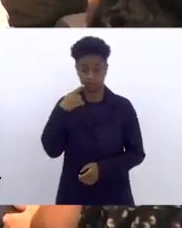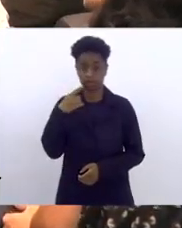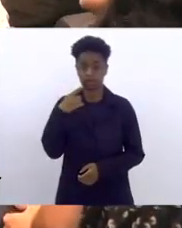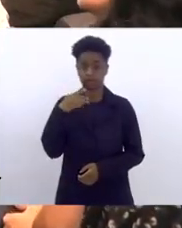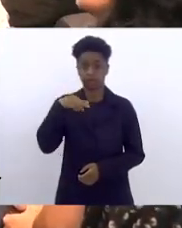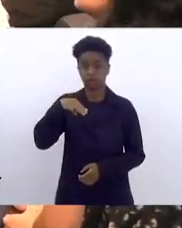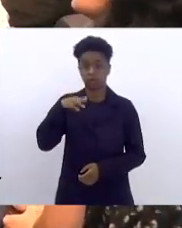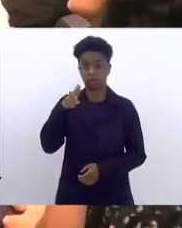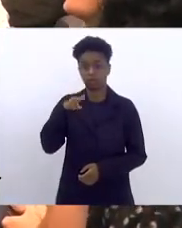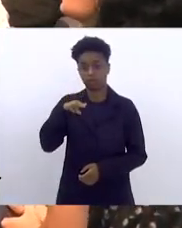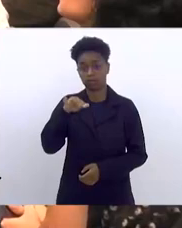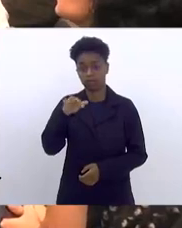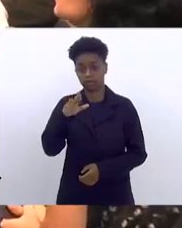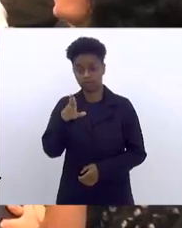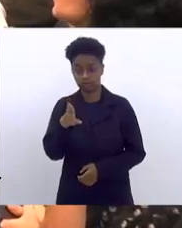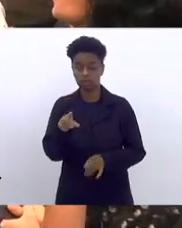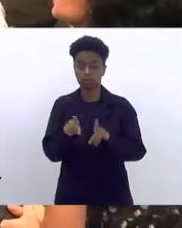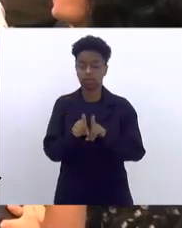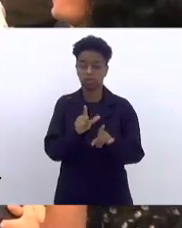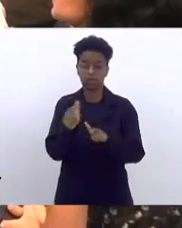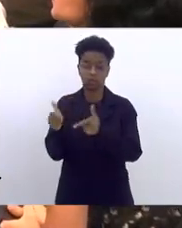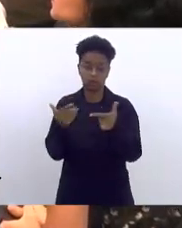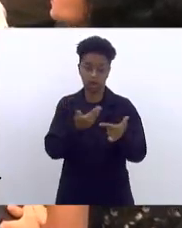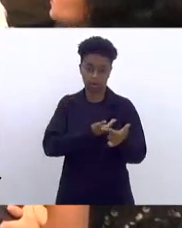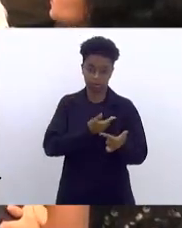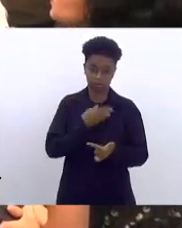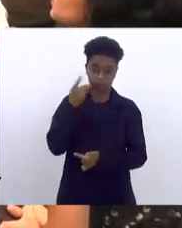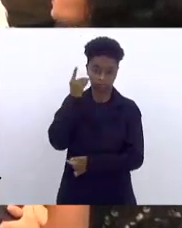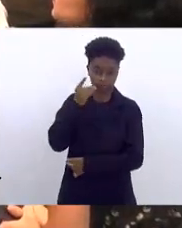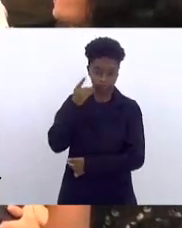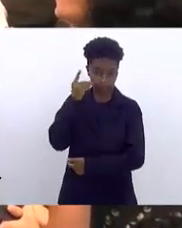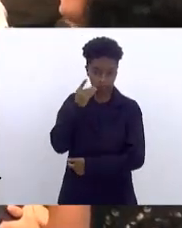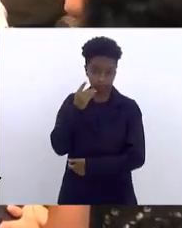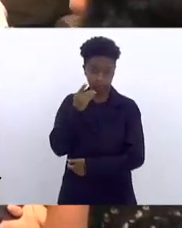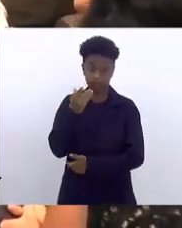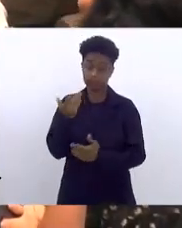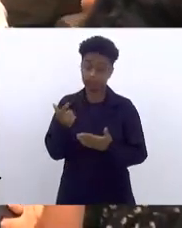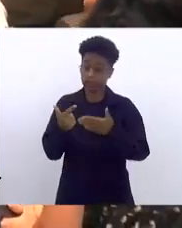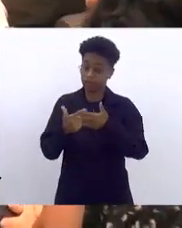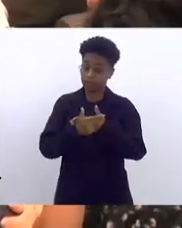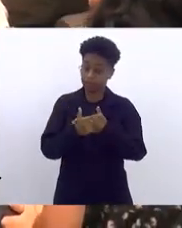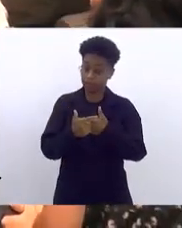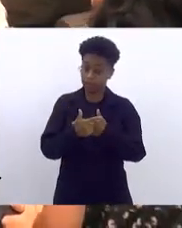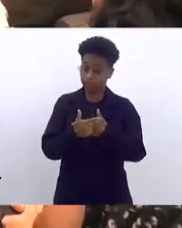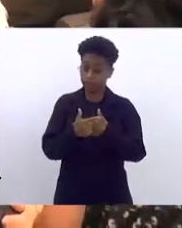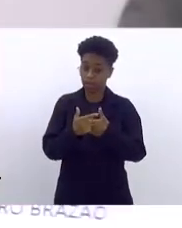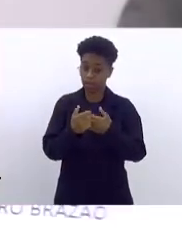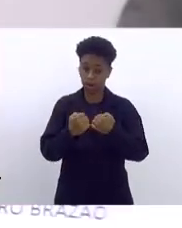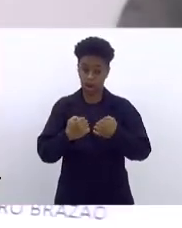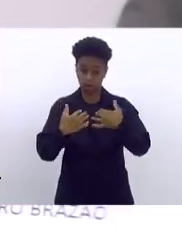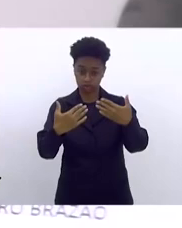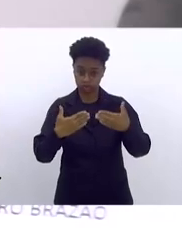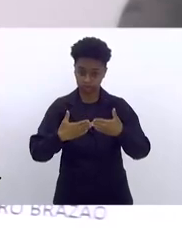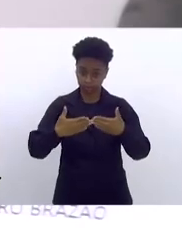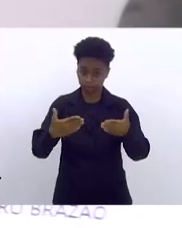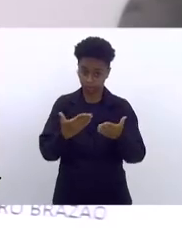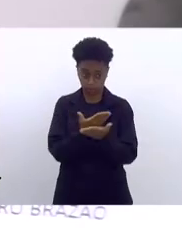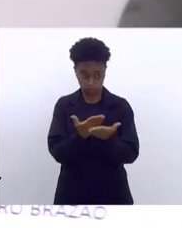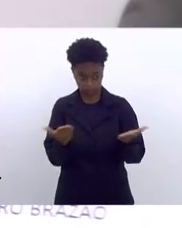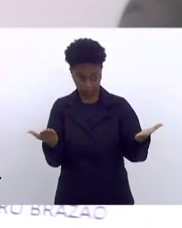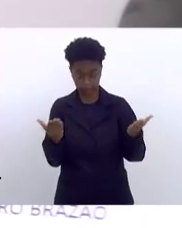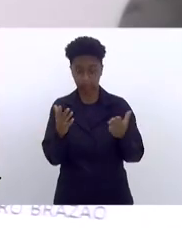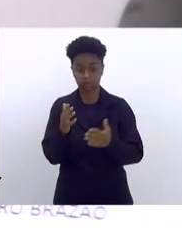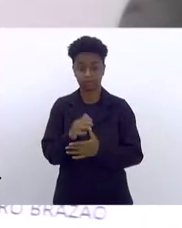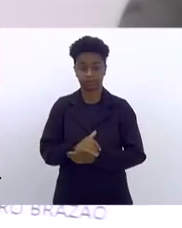colegas parlamentares o papel da audiência pública senhoras e senhores